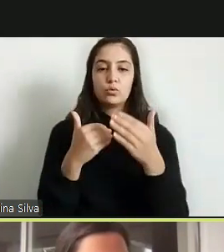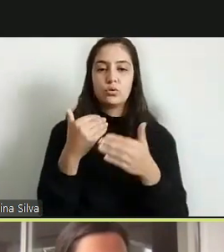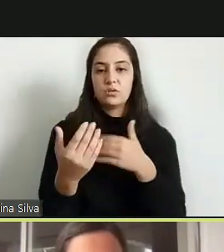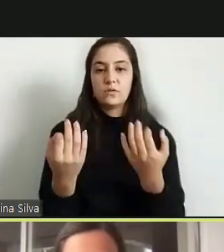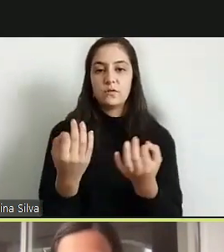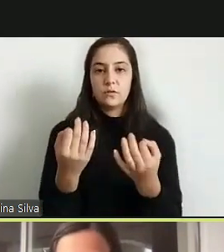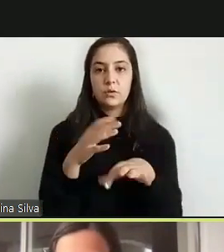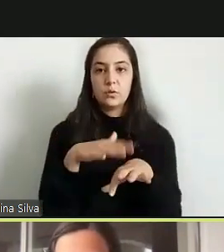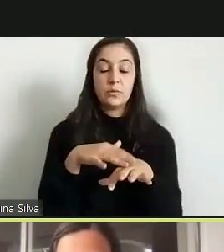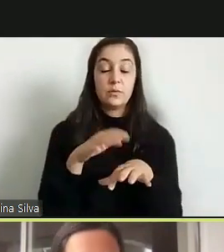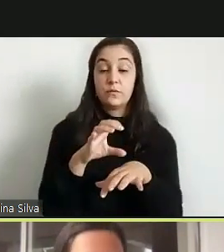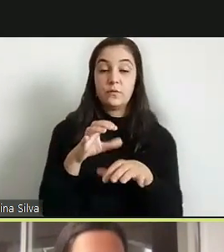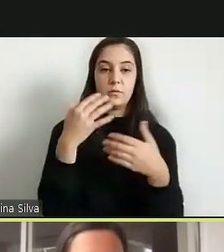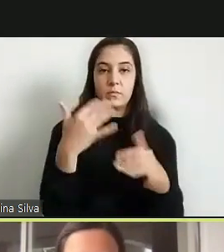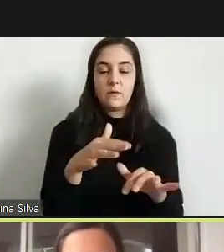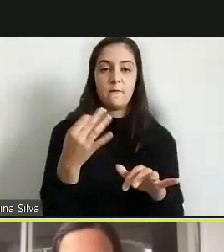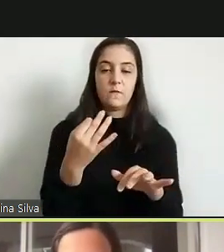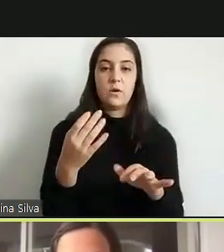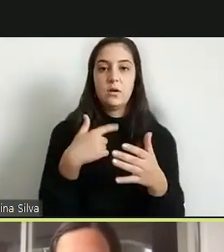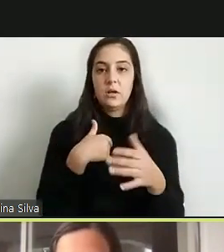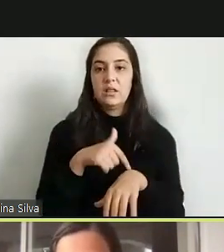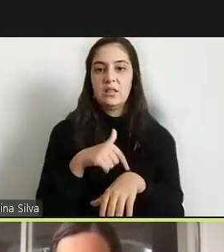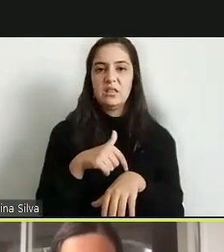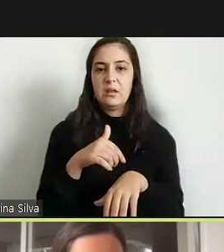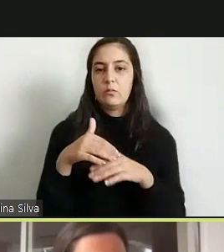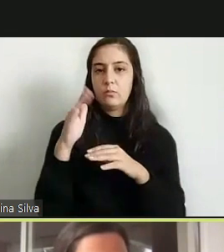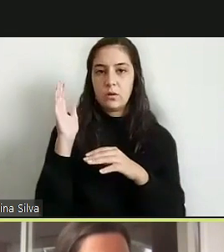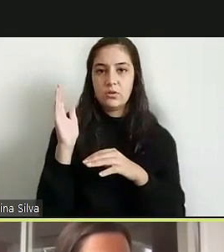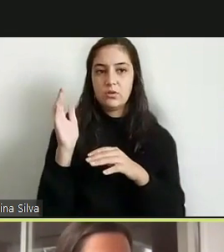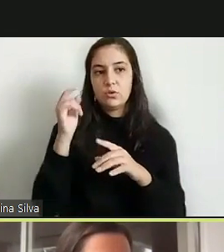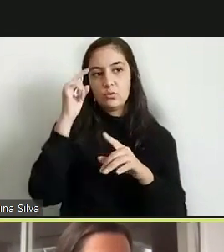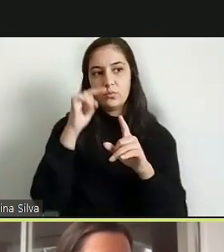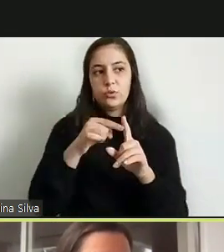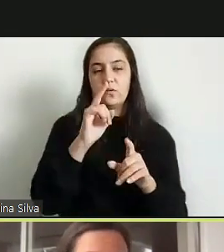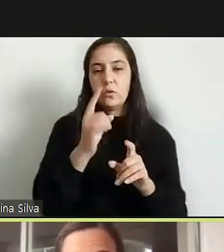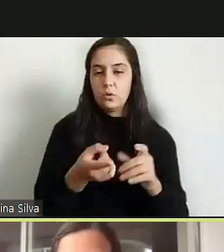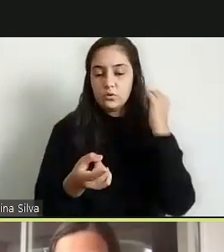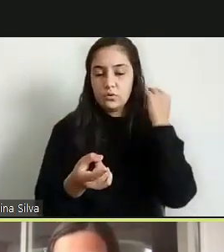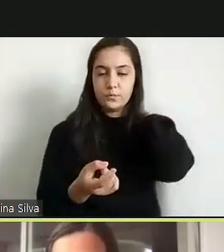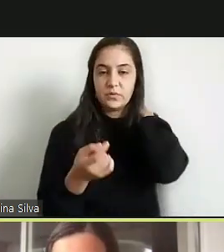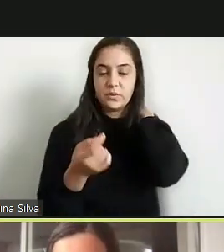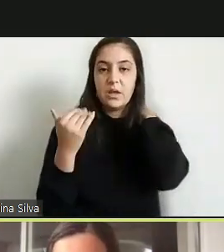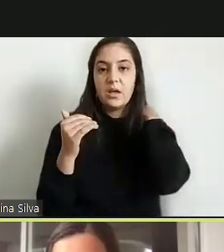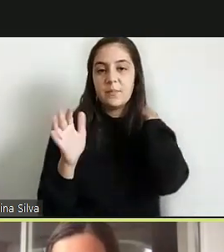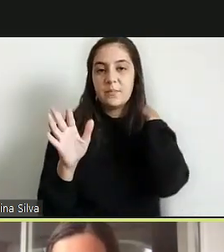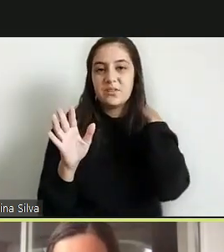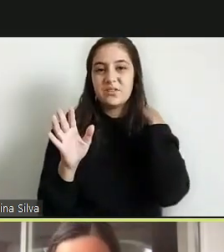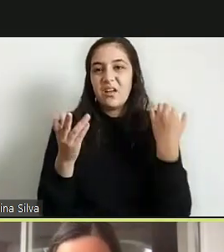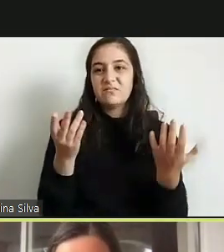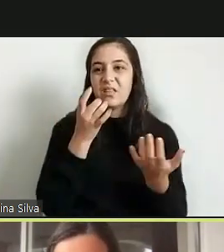tinham feito aquilo da forma errada e que realmente estava a demorar muito mais tempo do que era suposto, mas estas desculpas